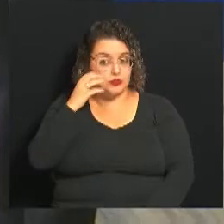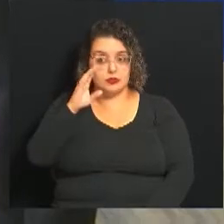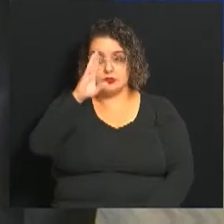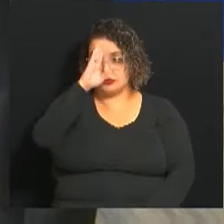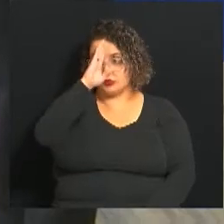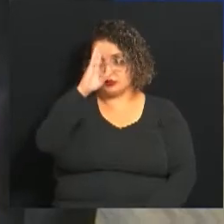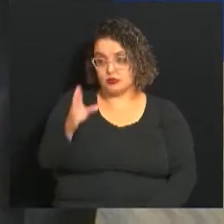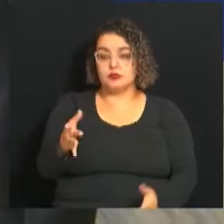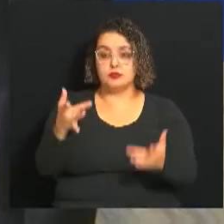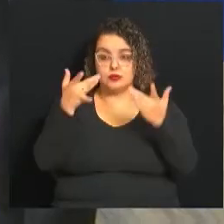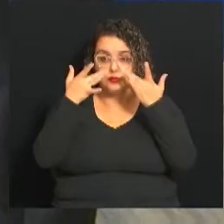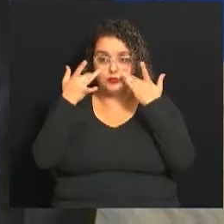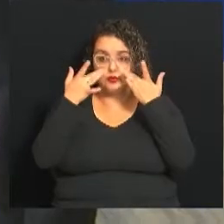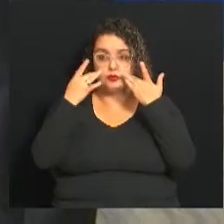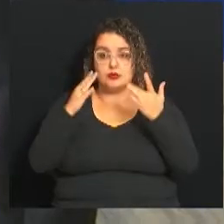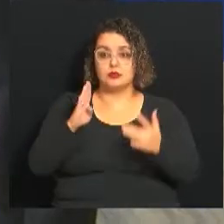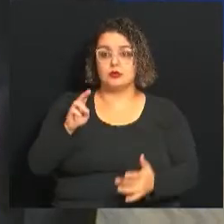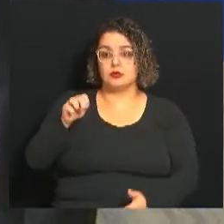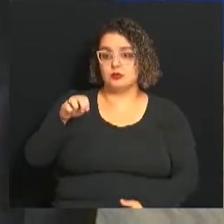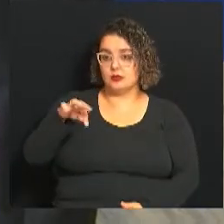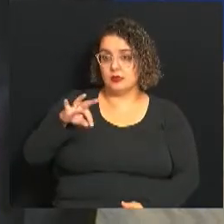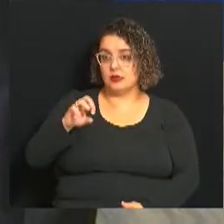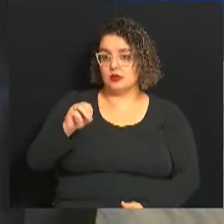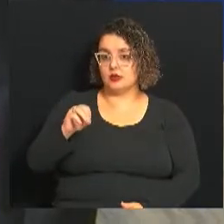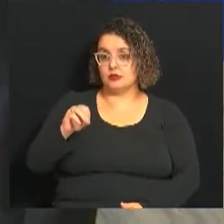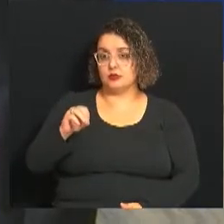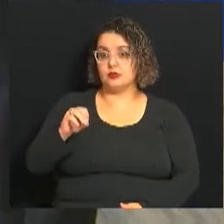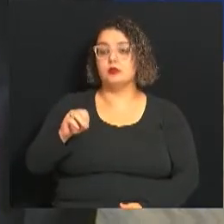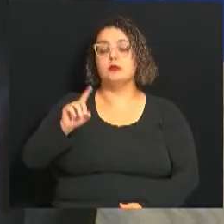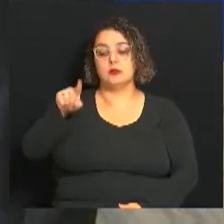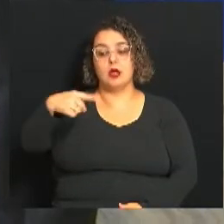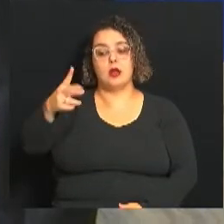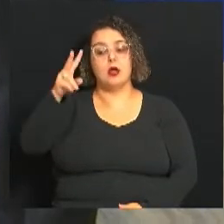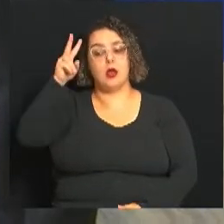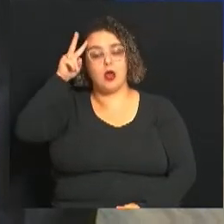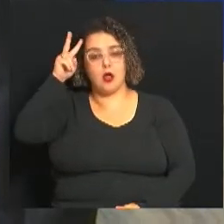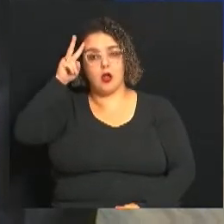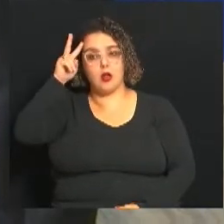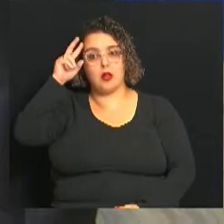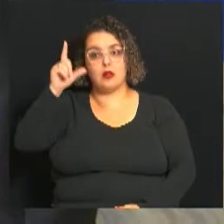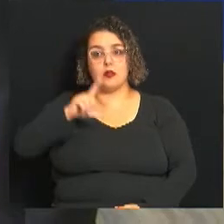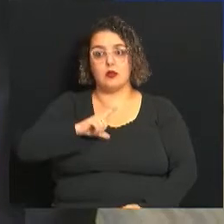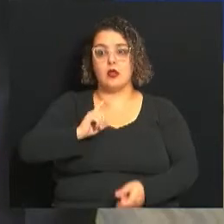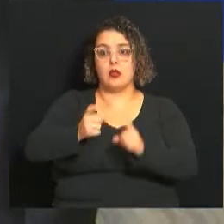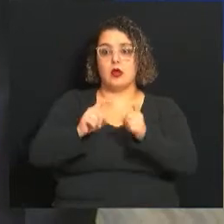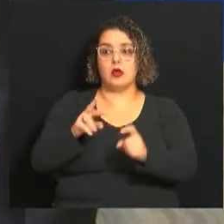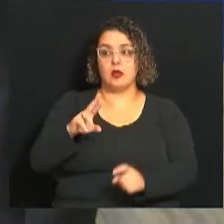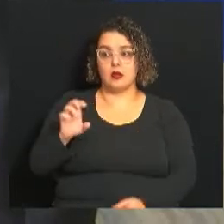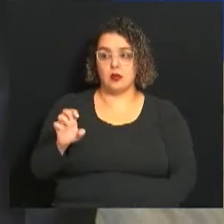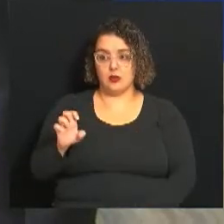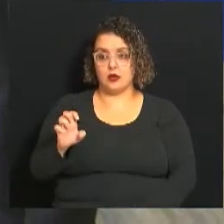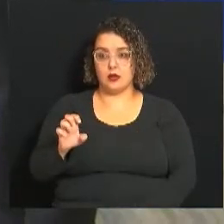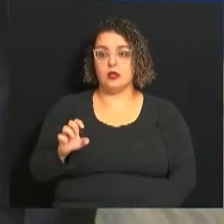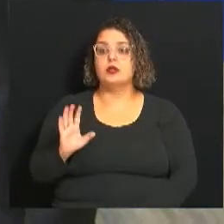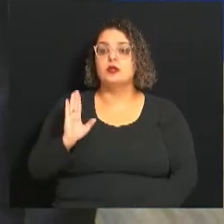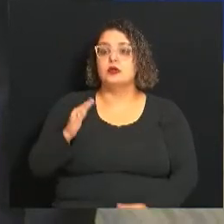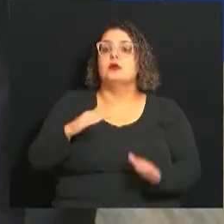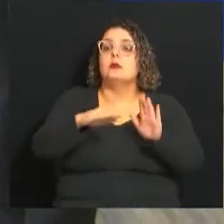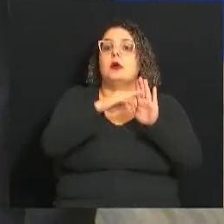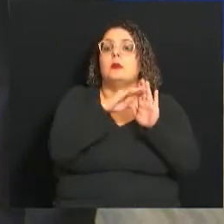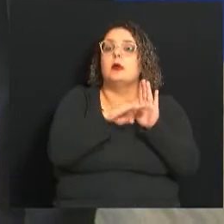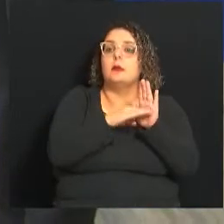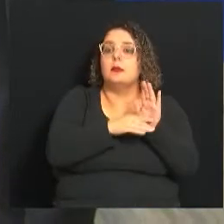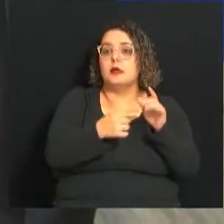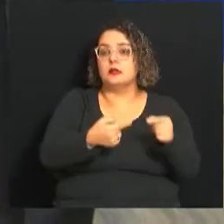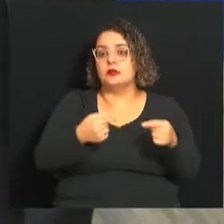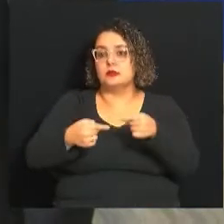Teatro Bento Quirino, porque na próxima segunda-feira tem reunião extraordinária e já tem a pauta com os assuntos que serão discutidos e votados,